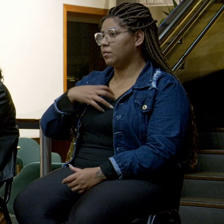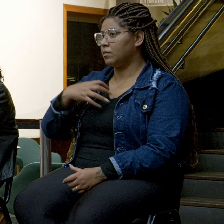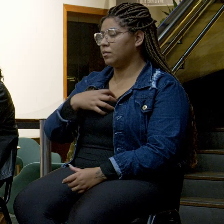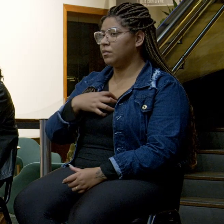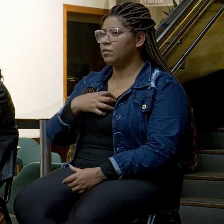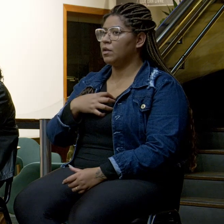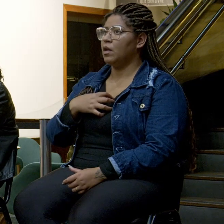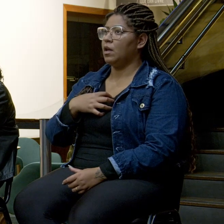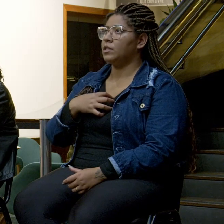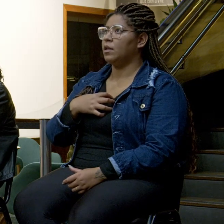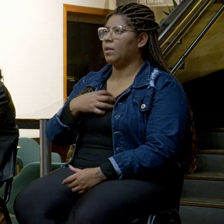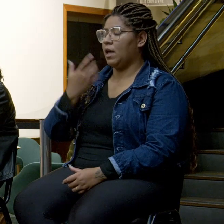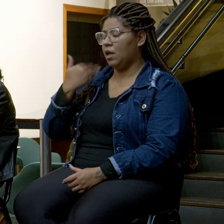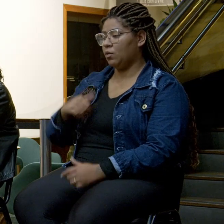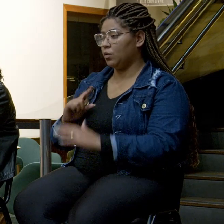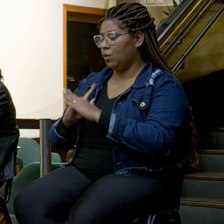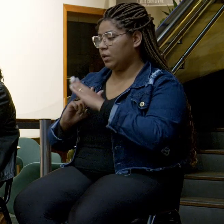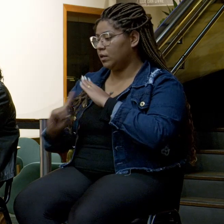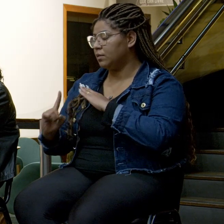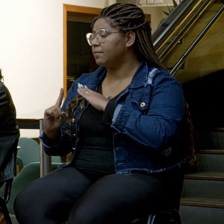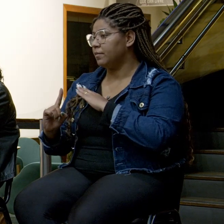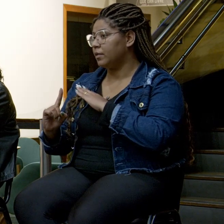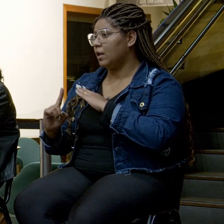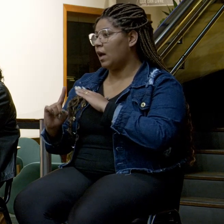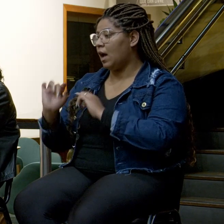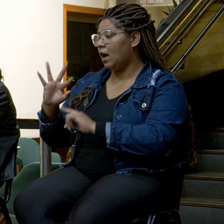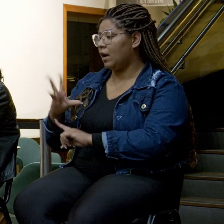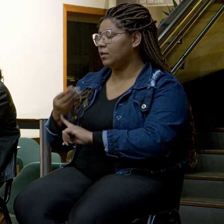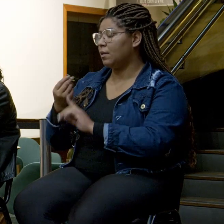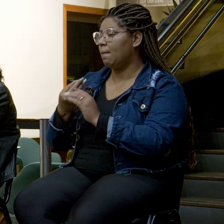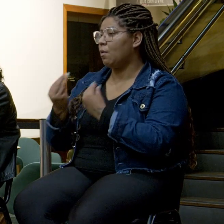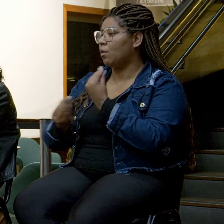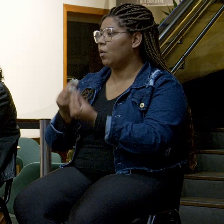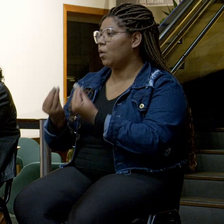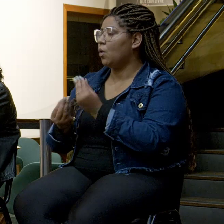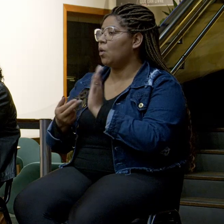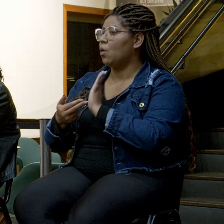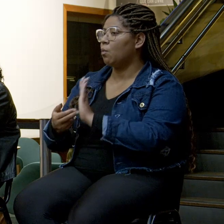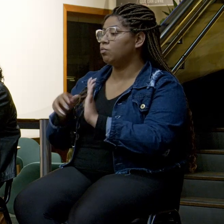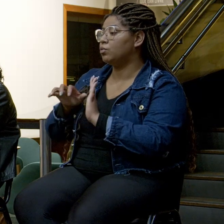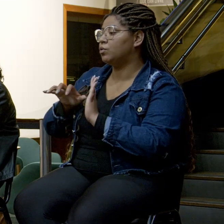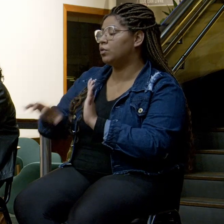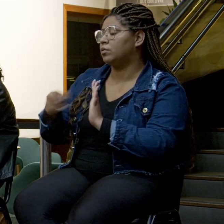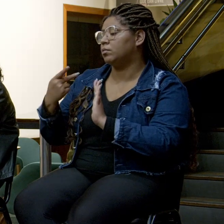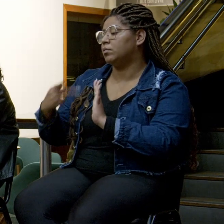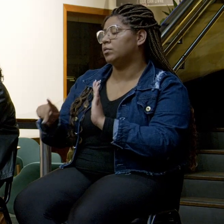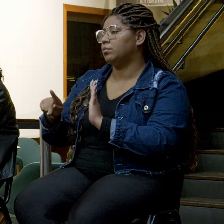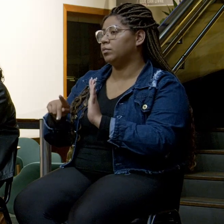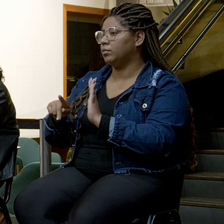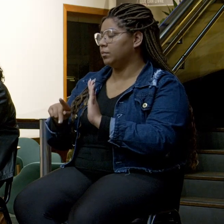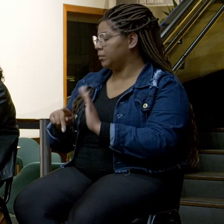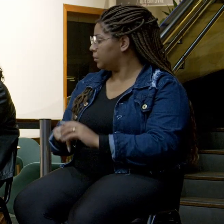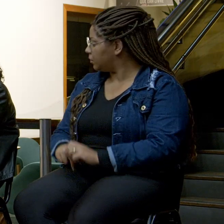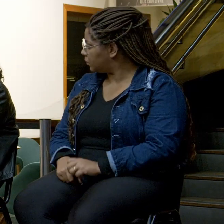porque a obra dela fala muito como a arte como modo de subjetivação, pelo menos para mim. Assim.